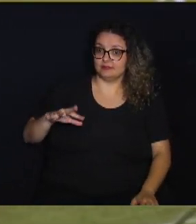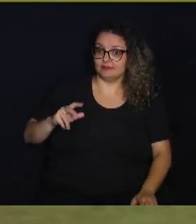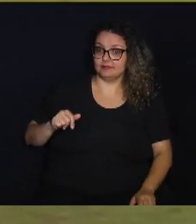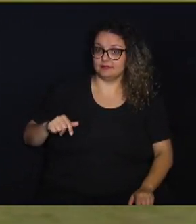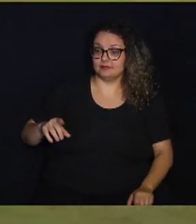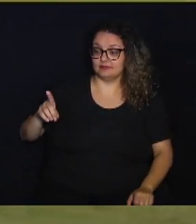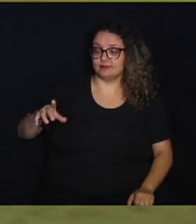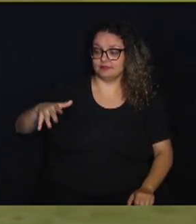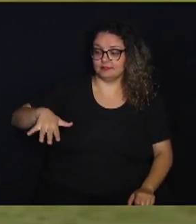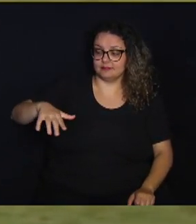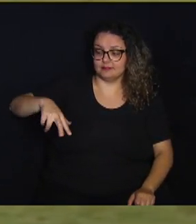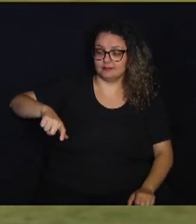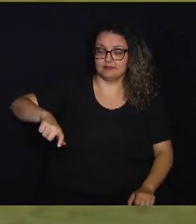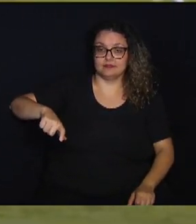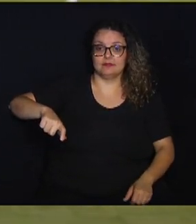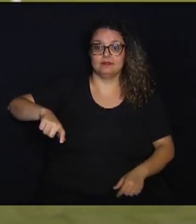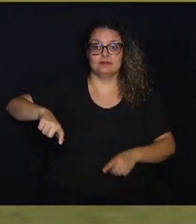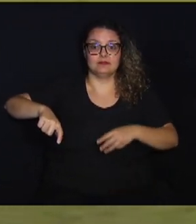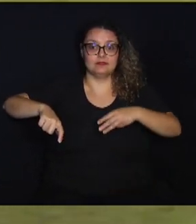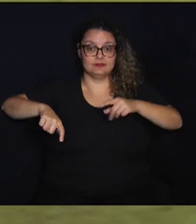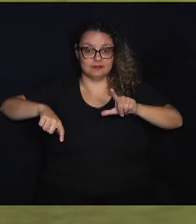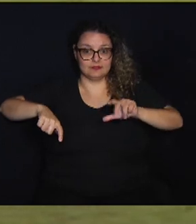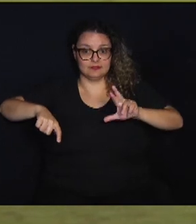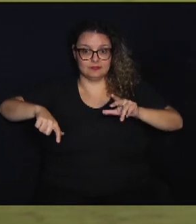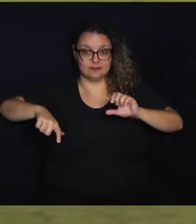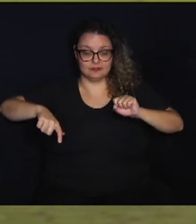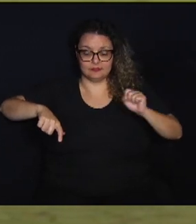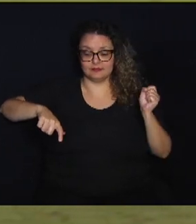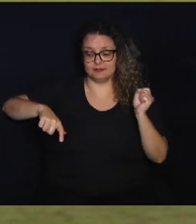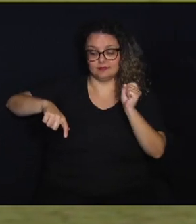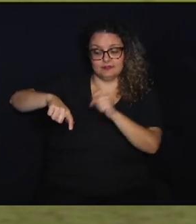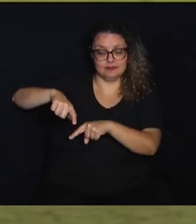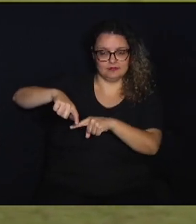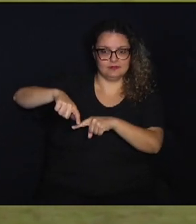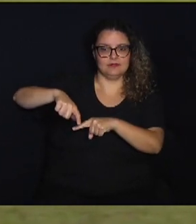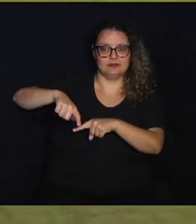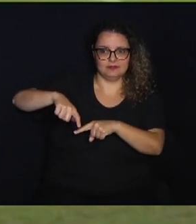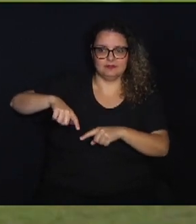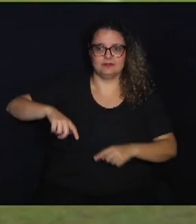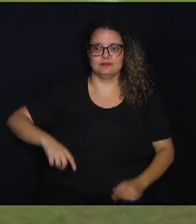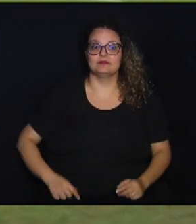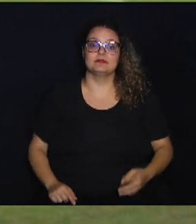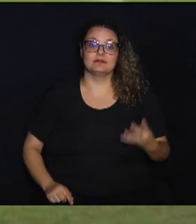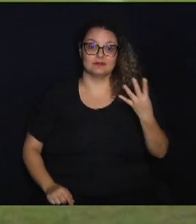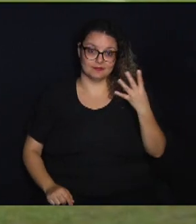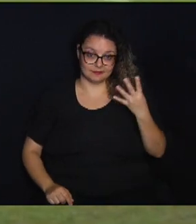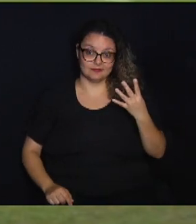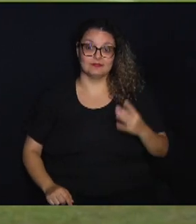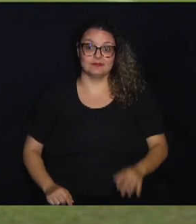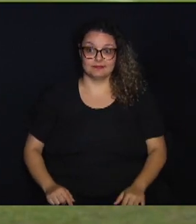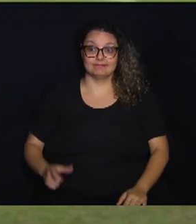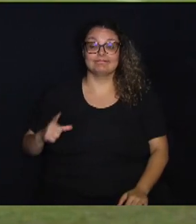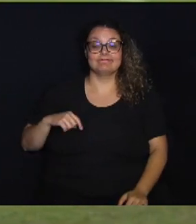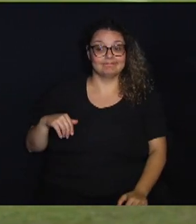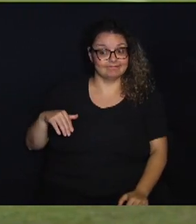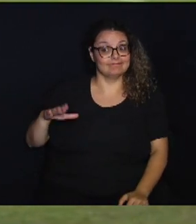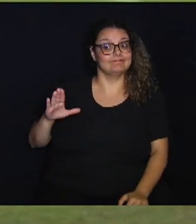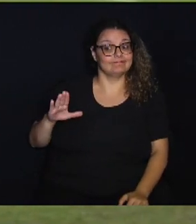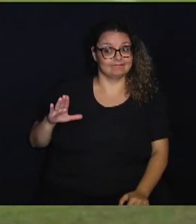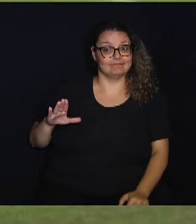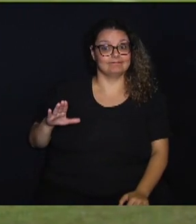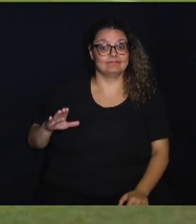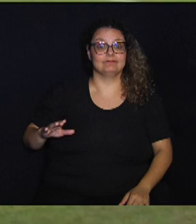Lucas Martins da meia-lua bateu firme e forte para fazer o quarto. E tinha mais. Em cobrança